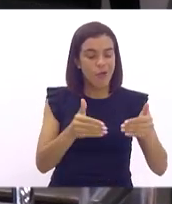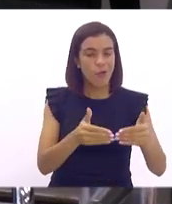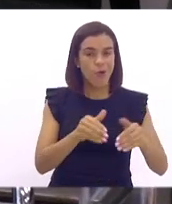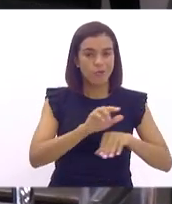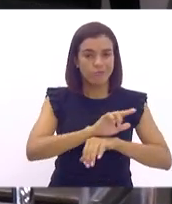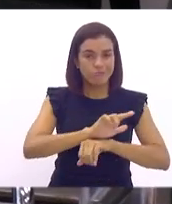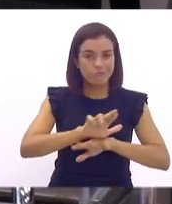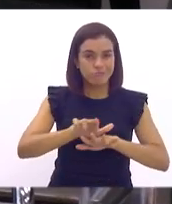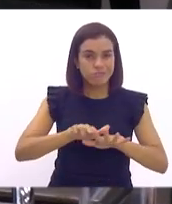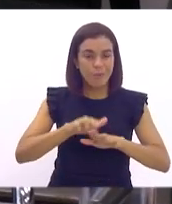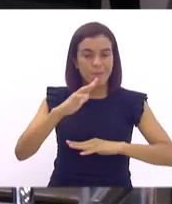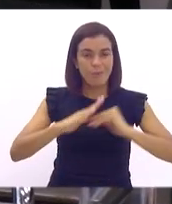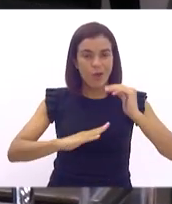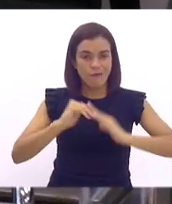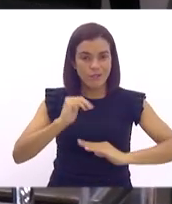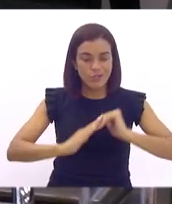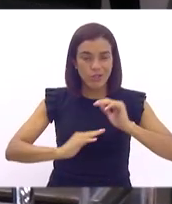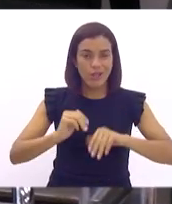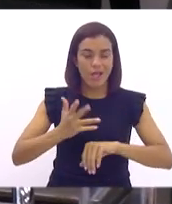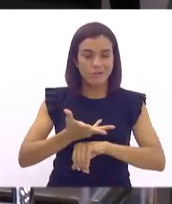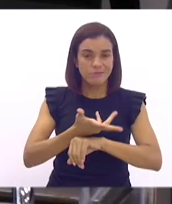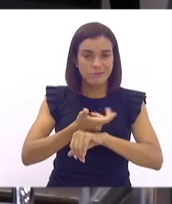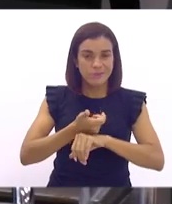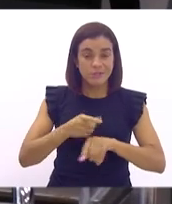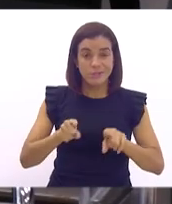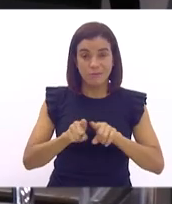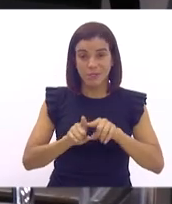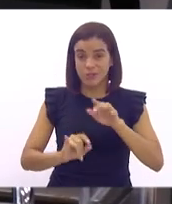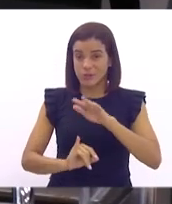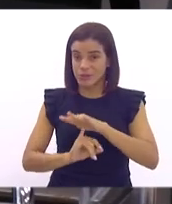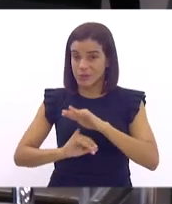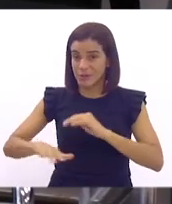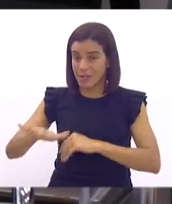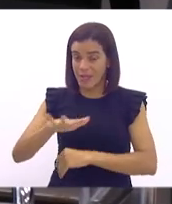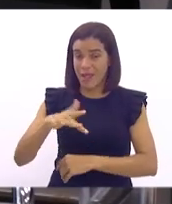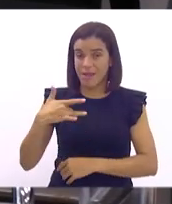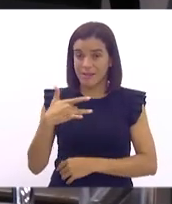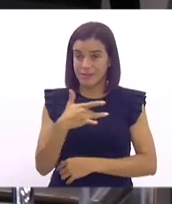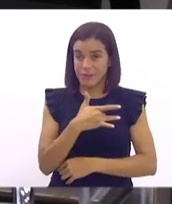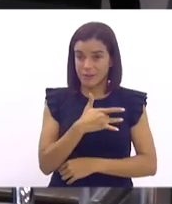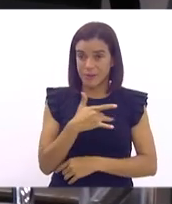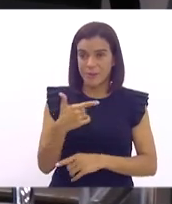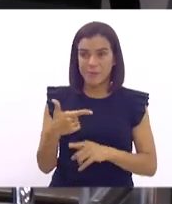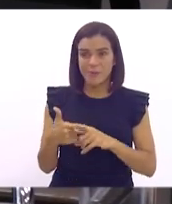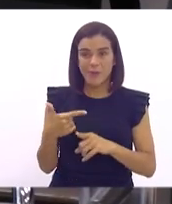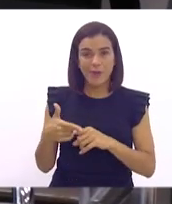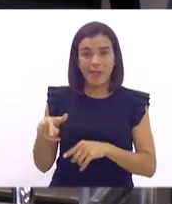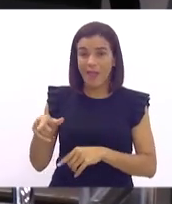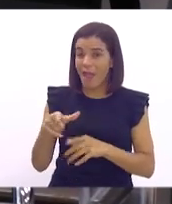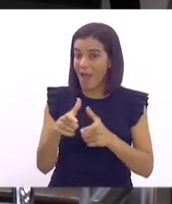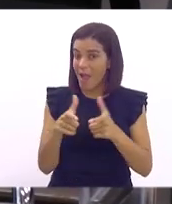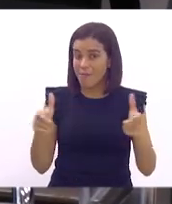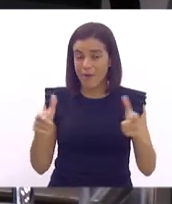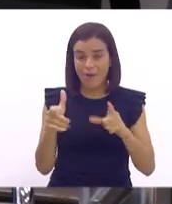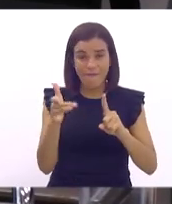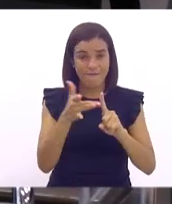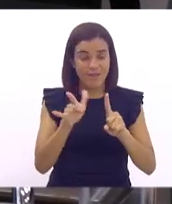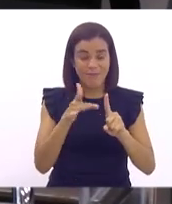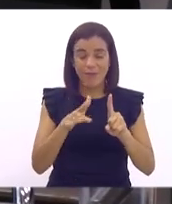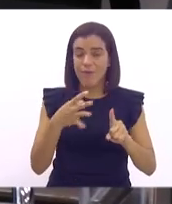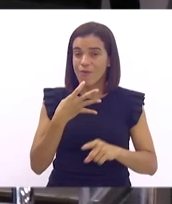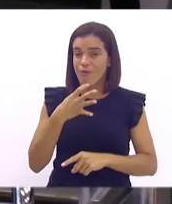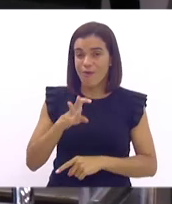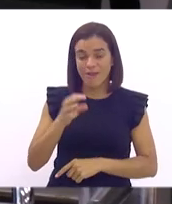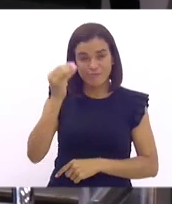multiprofissionais das mais diversas instituições, também da saúde, porque também é desconhecido por eles, né,